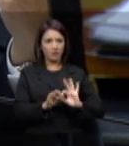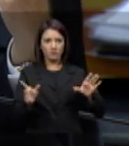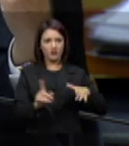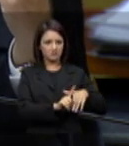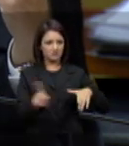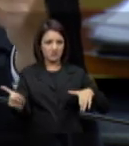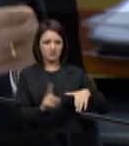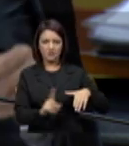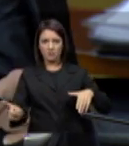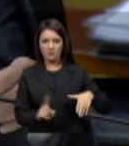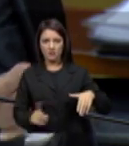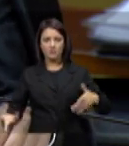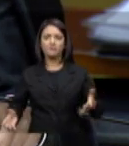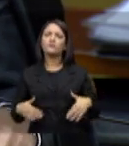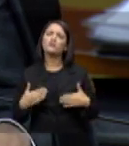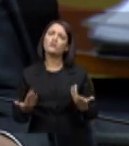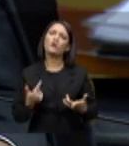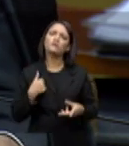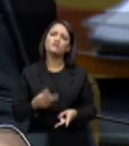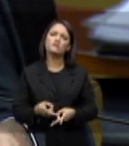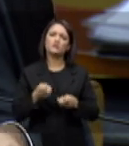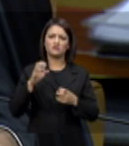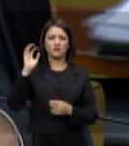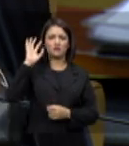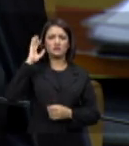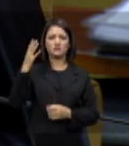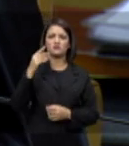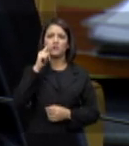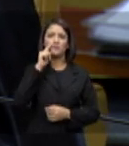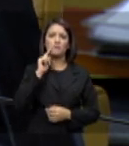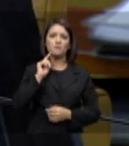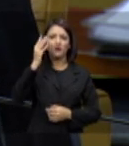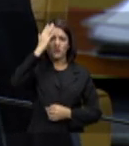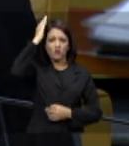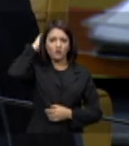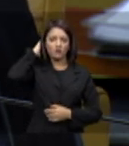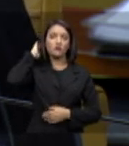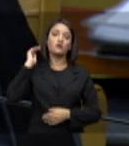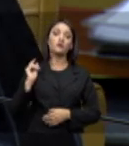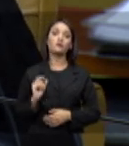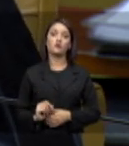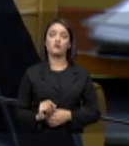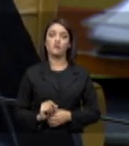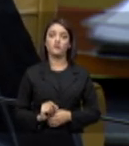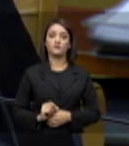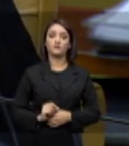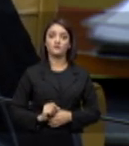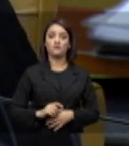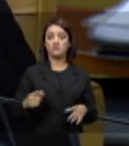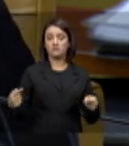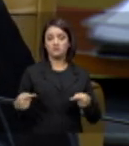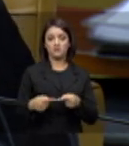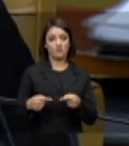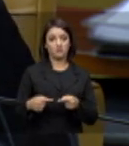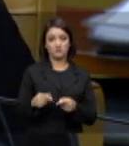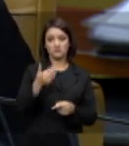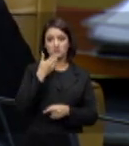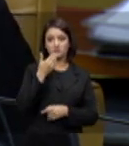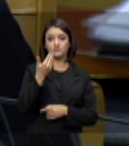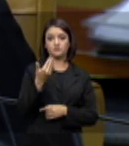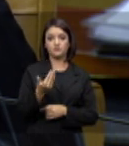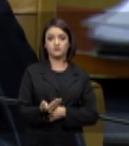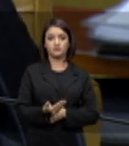que o eu depende da decisão do mesma e não se enquadra no pedido que